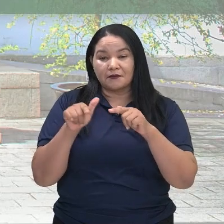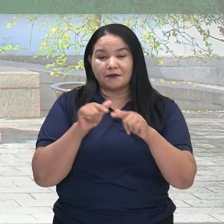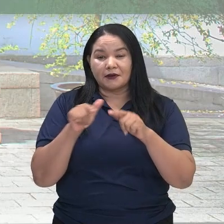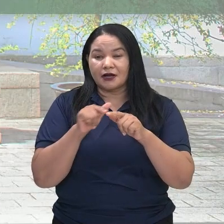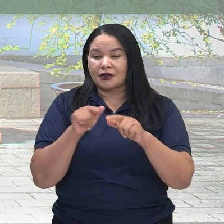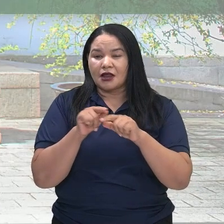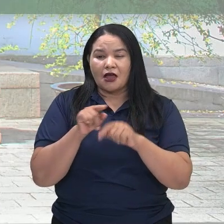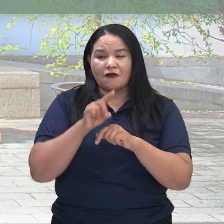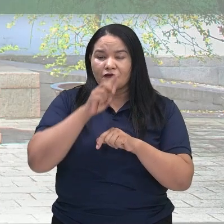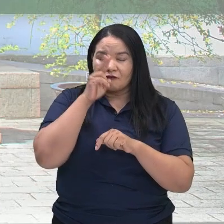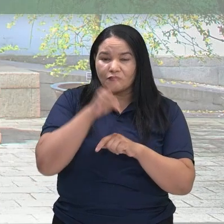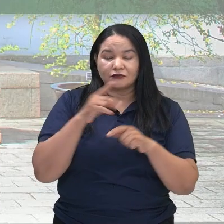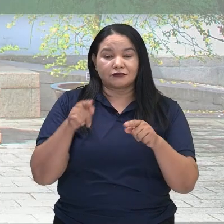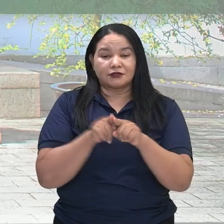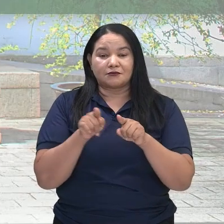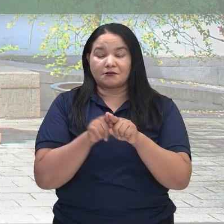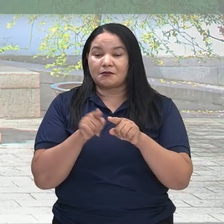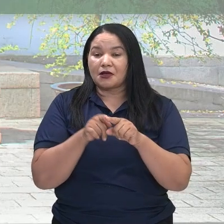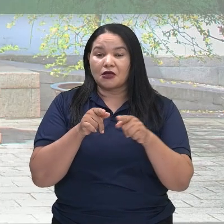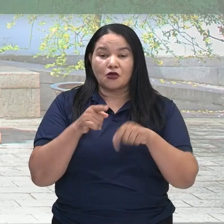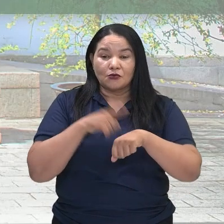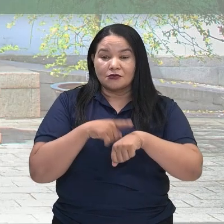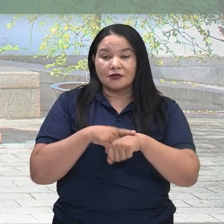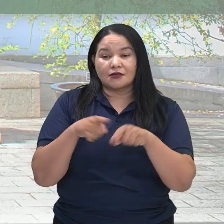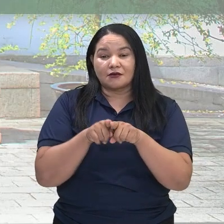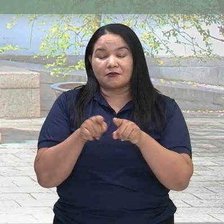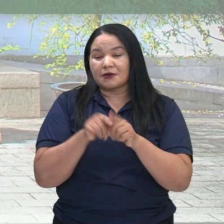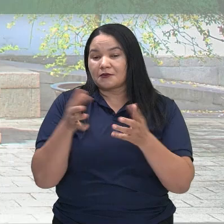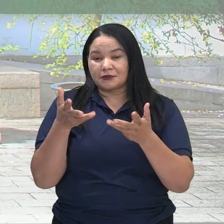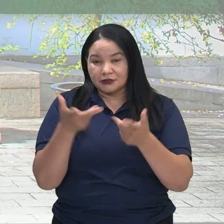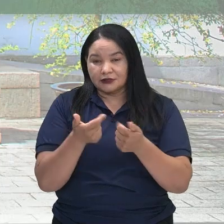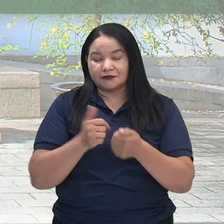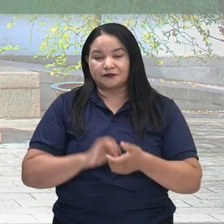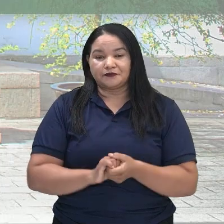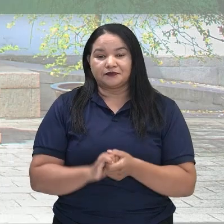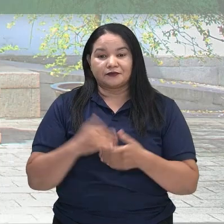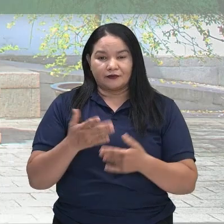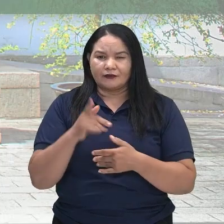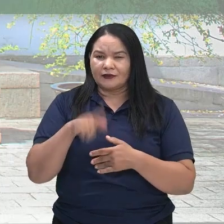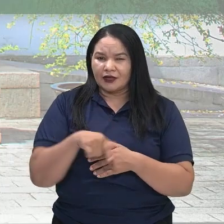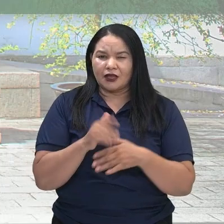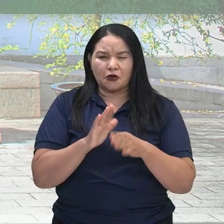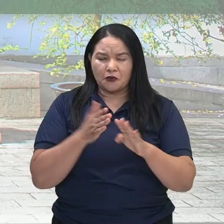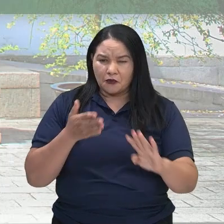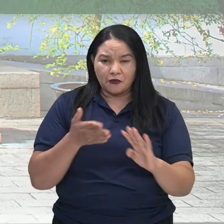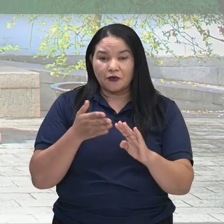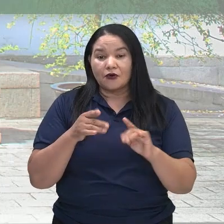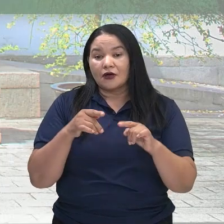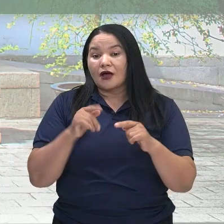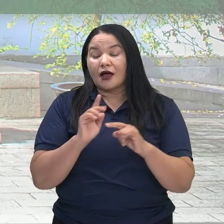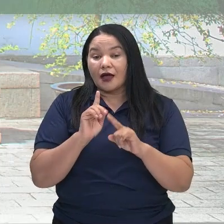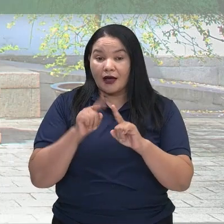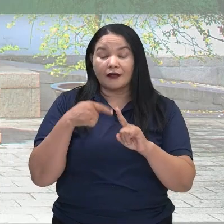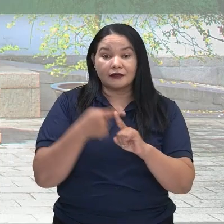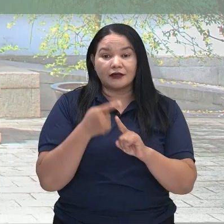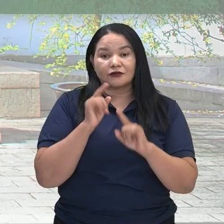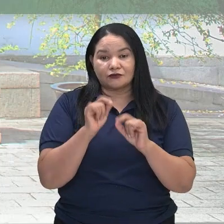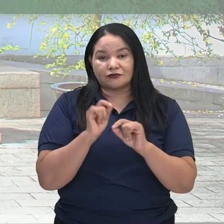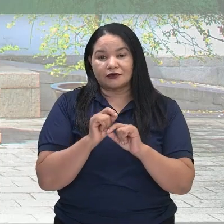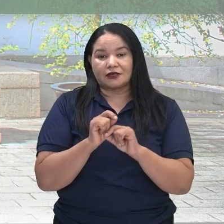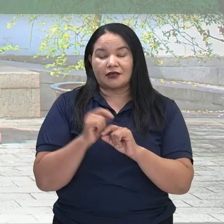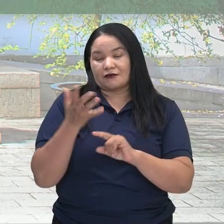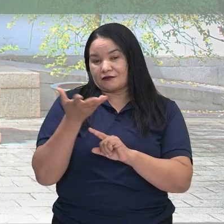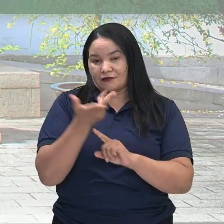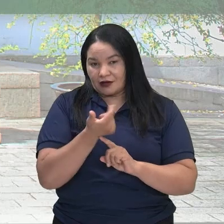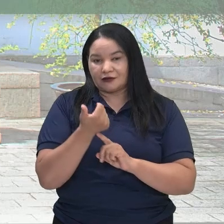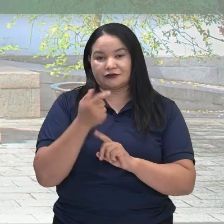ou tempo e habilidade. Para os chineses, o Kung Fu, o Wushu, ele vai além de uma arte marcial, né?